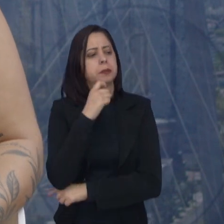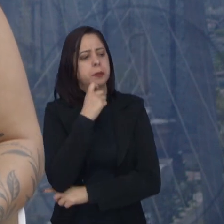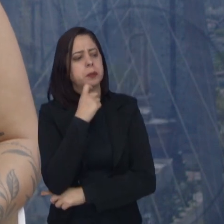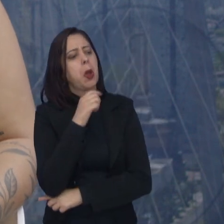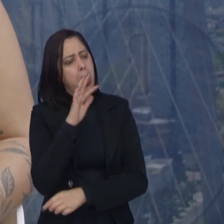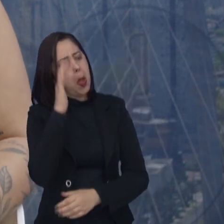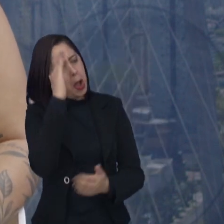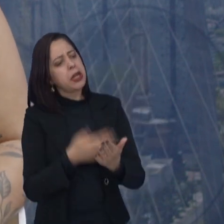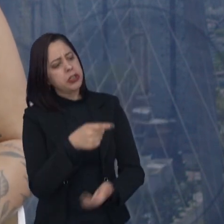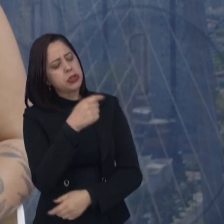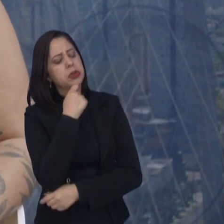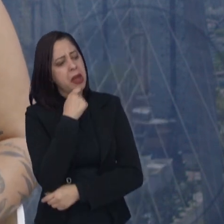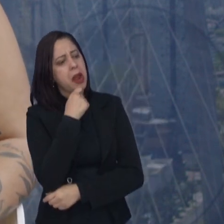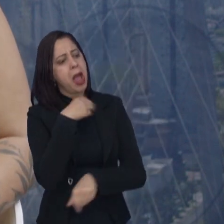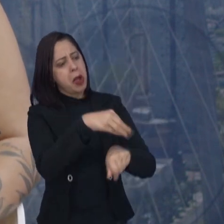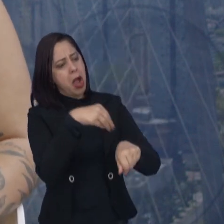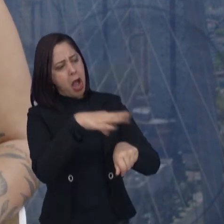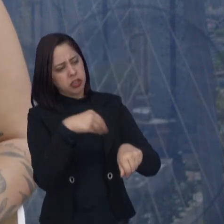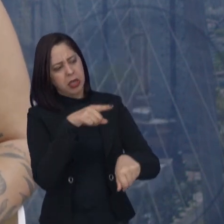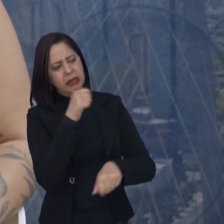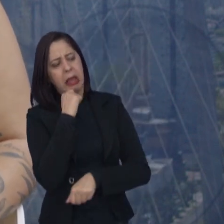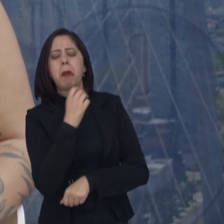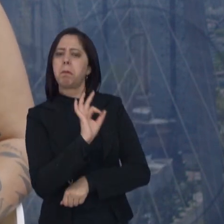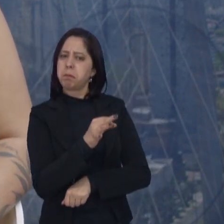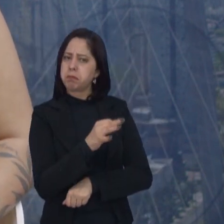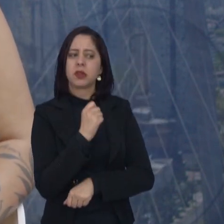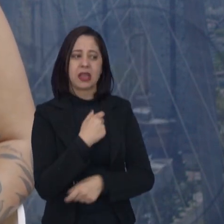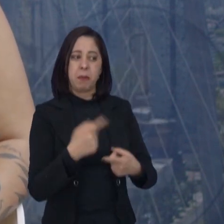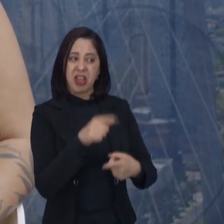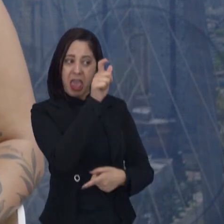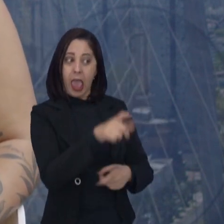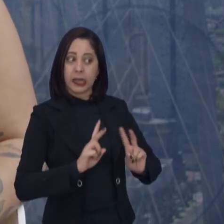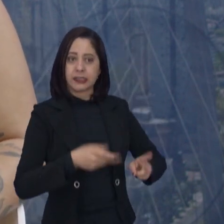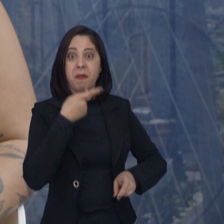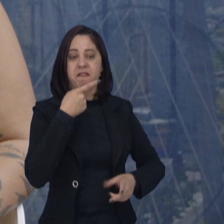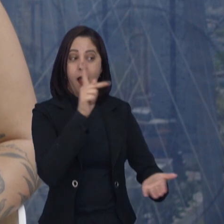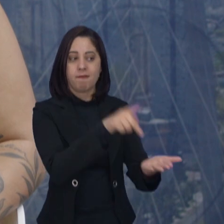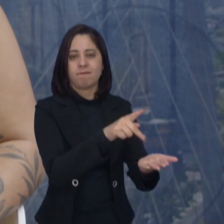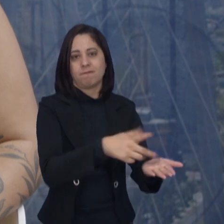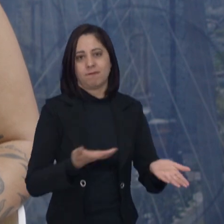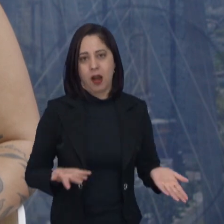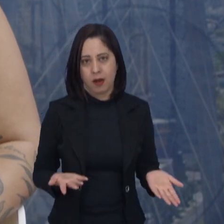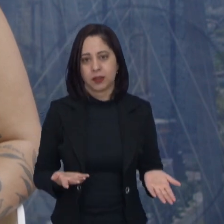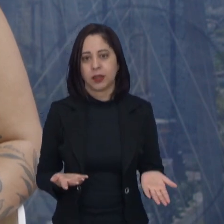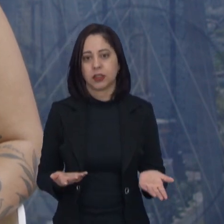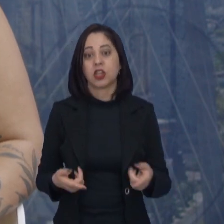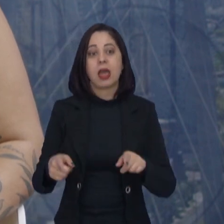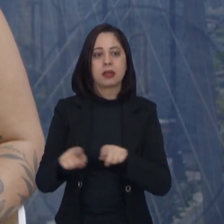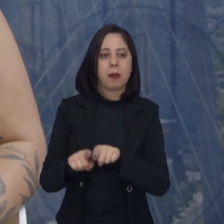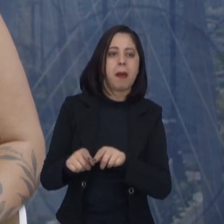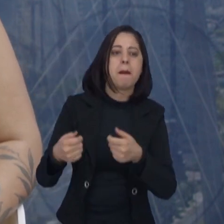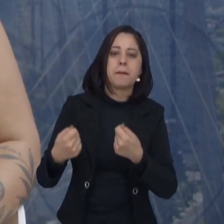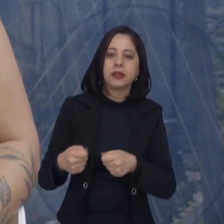que ela fala, eu confio no que ela indica, porque ela só posta o que realmente tem a ver com ela. E realmente também produzir